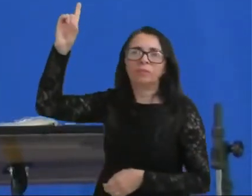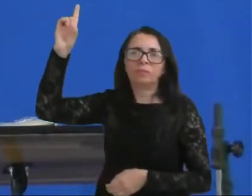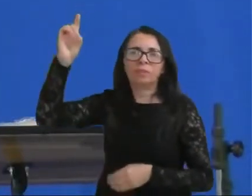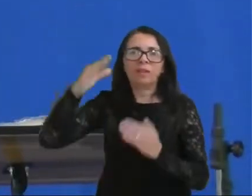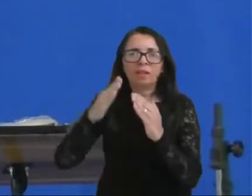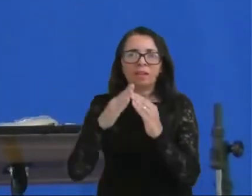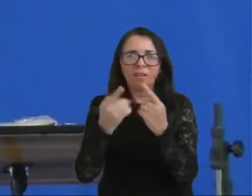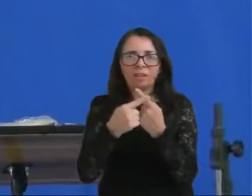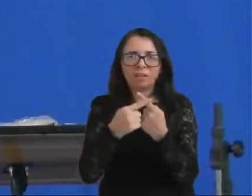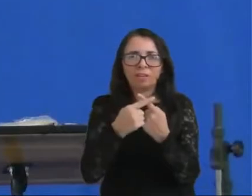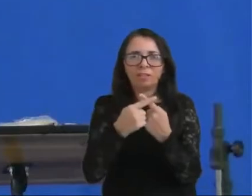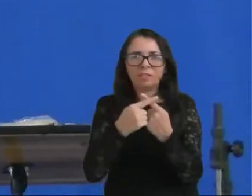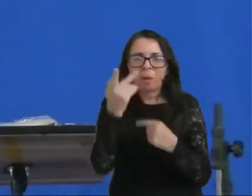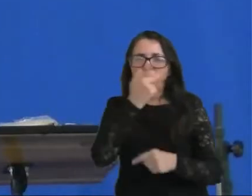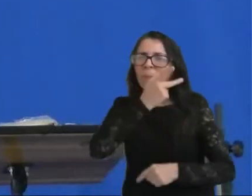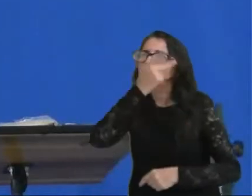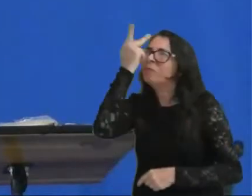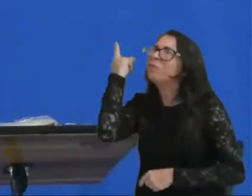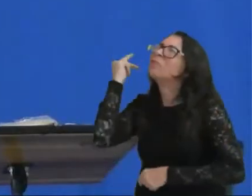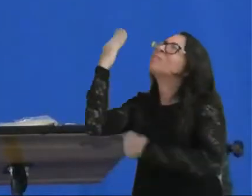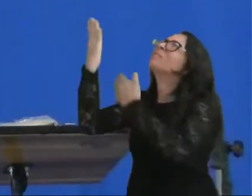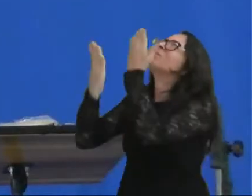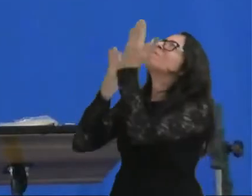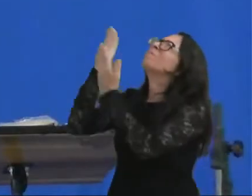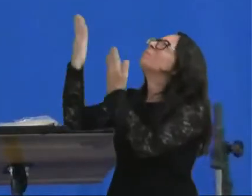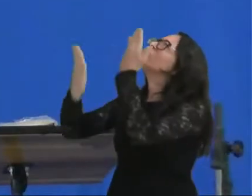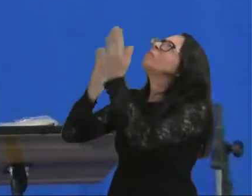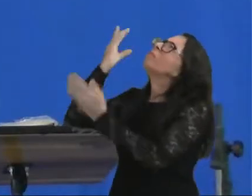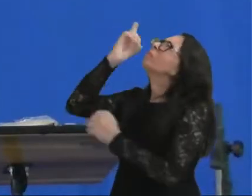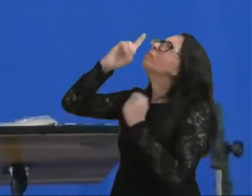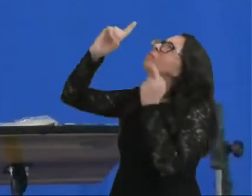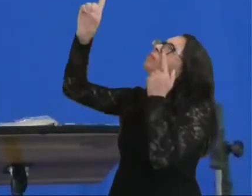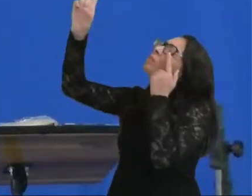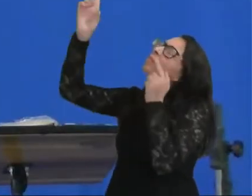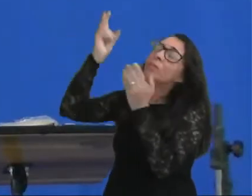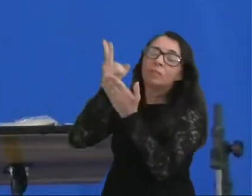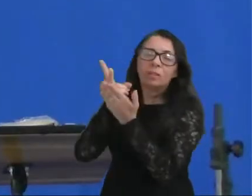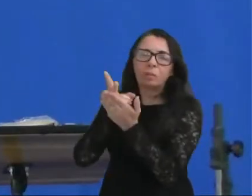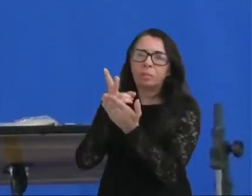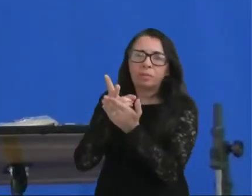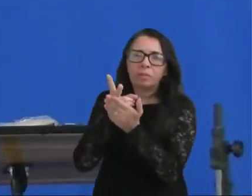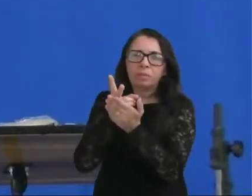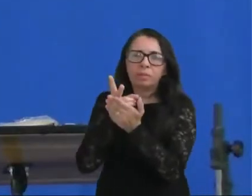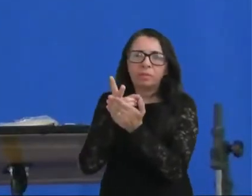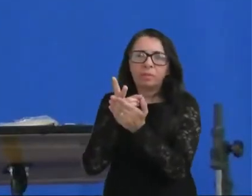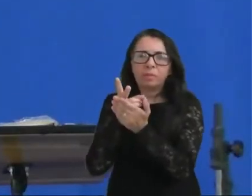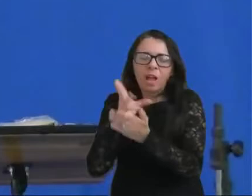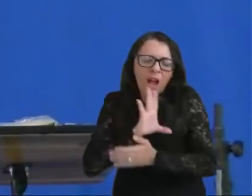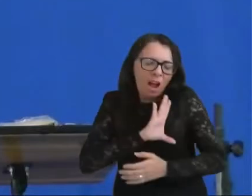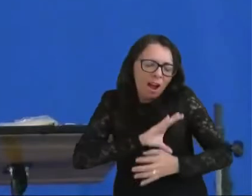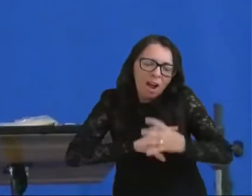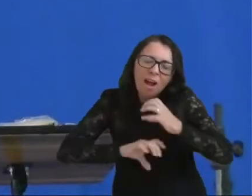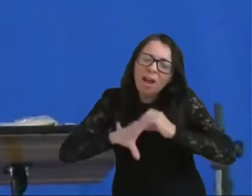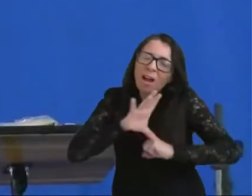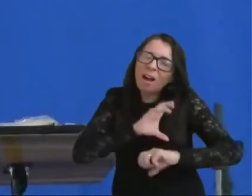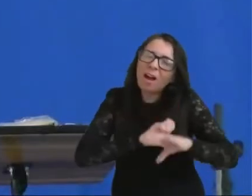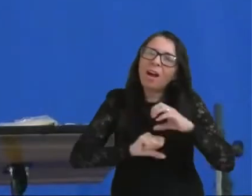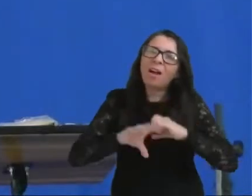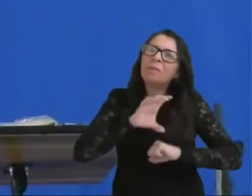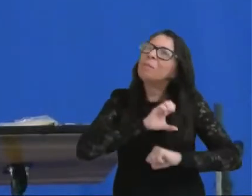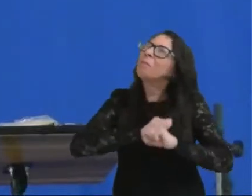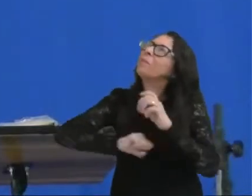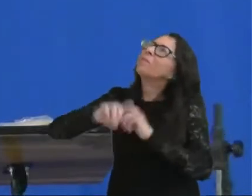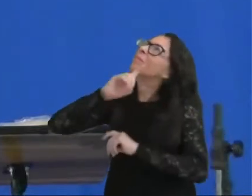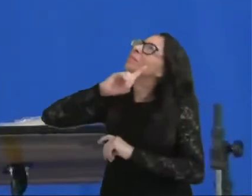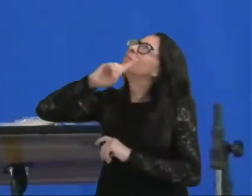então, segui-la. Porque é uma igreja que ama. E Paulo escreve na prisão ali em Roma, na sua